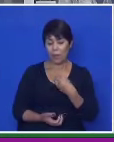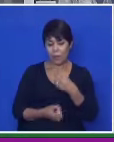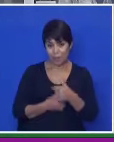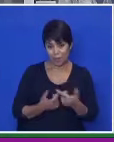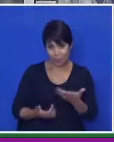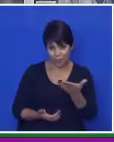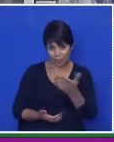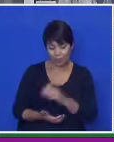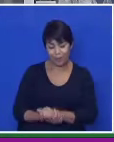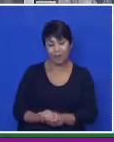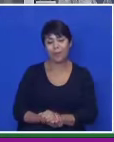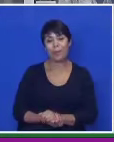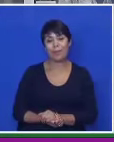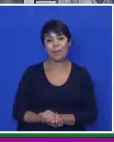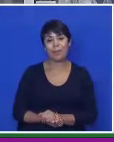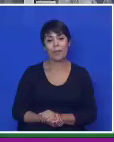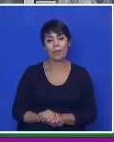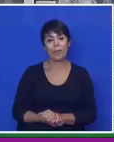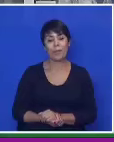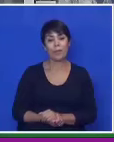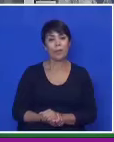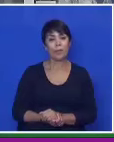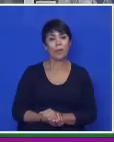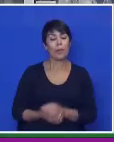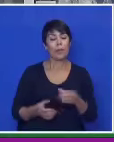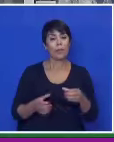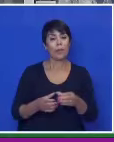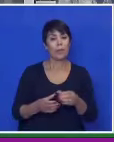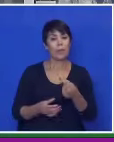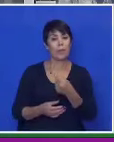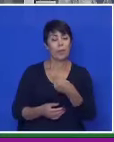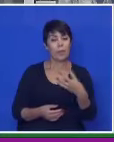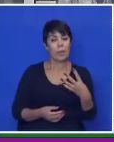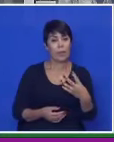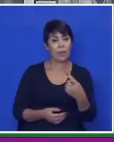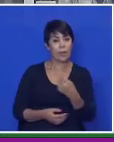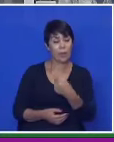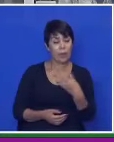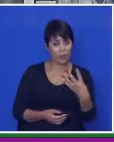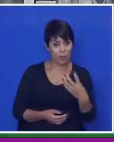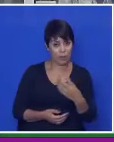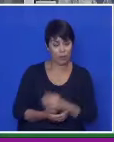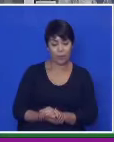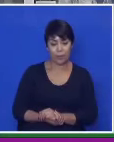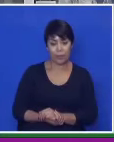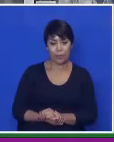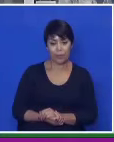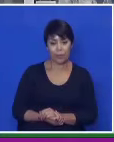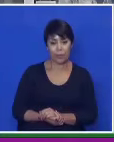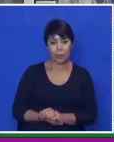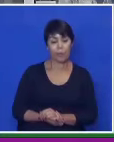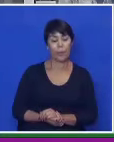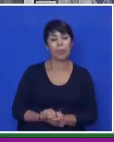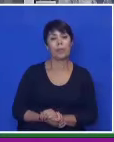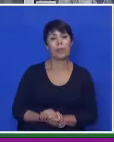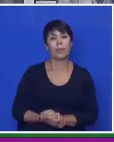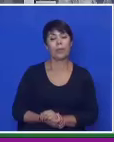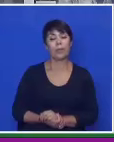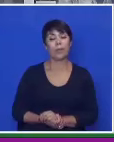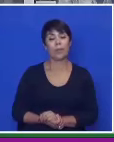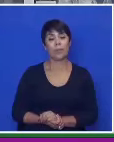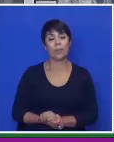para você que apostou. Bola marrom número 14. Marrom 14. Este é o concurso de número